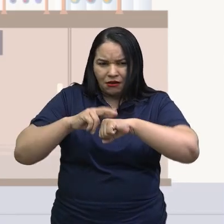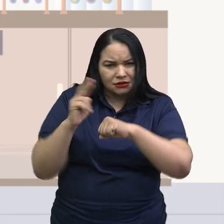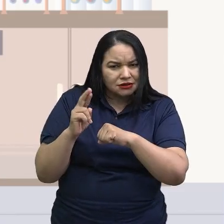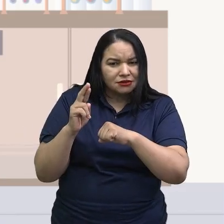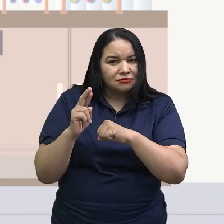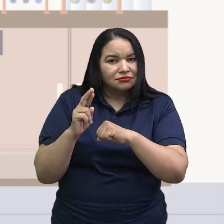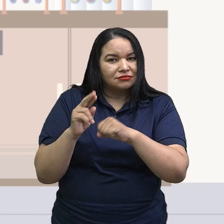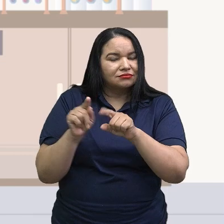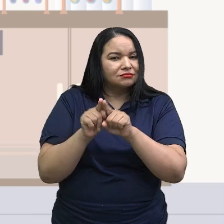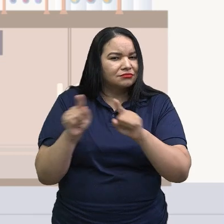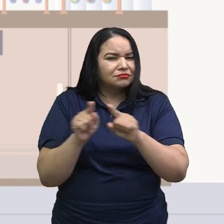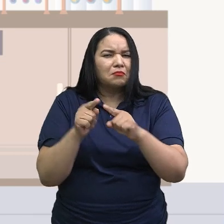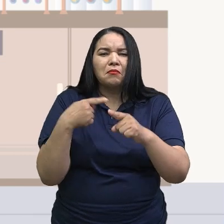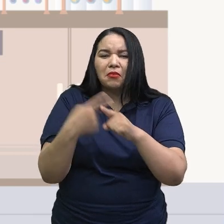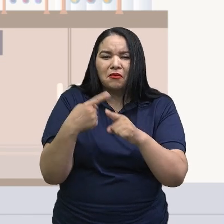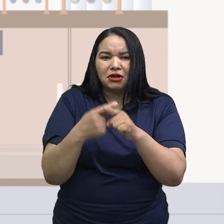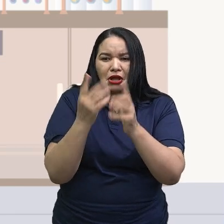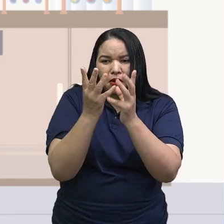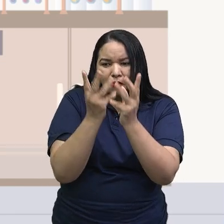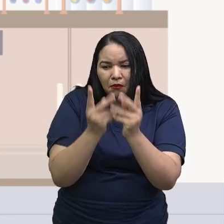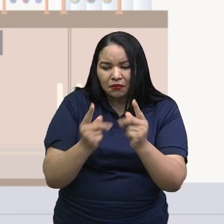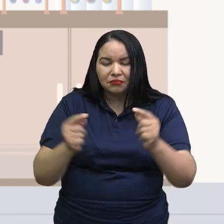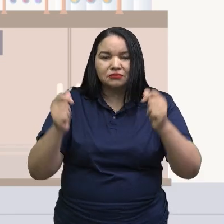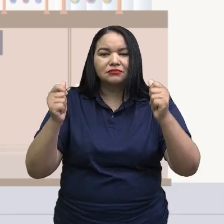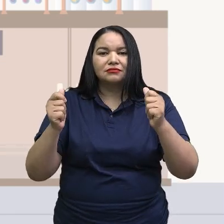por que ele está desaparecendo?